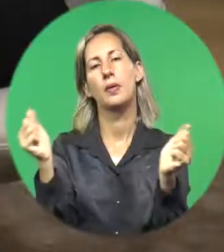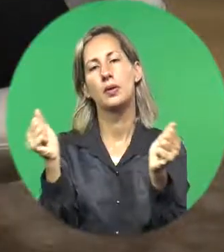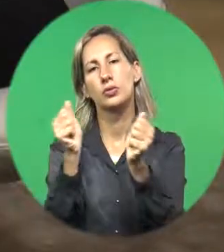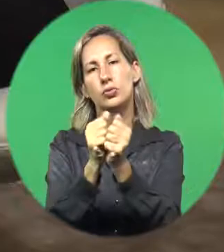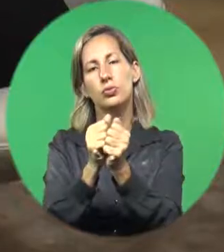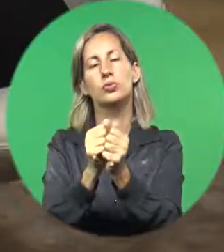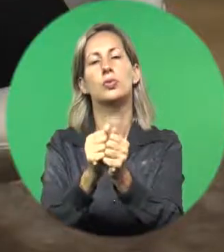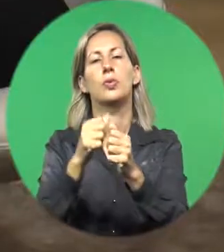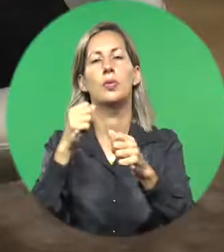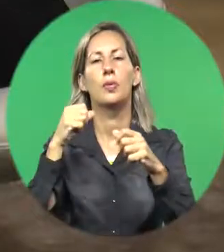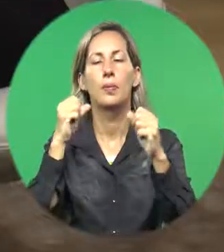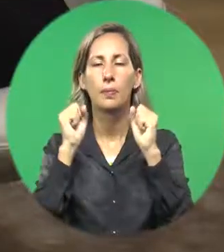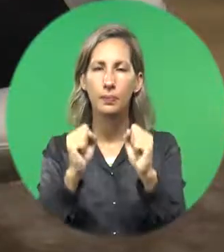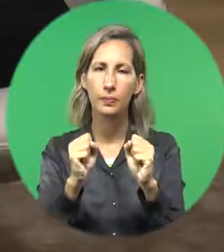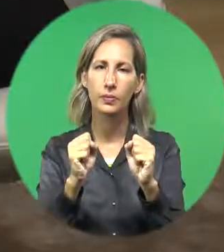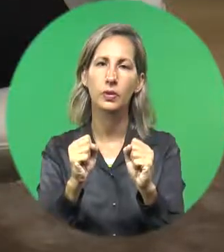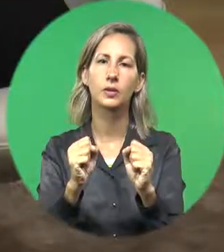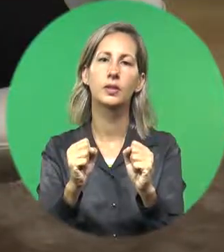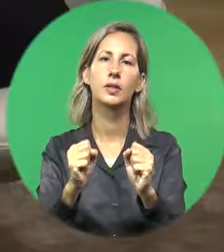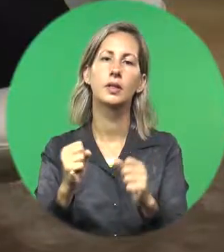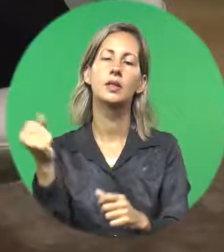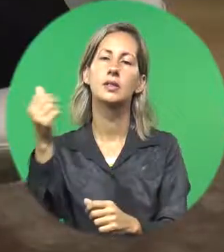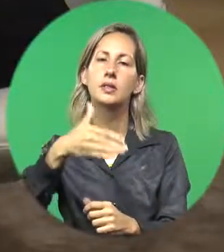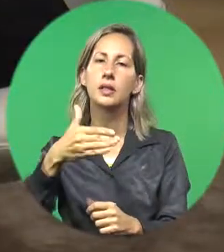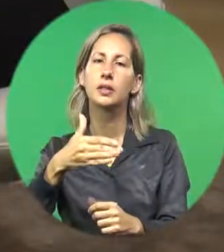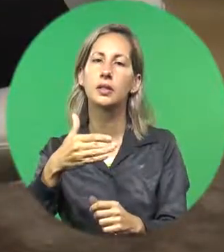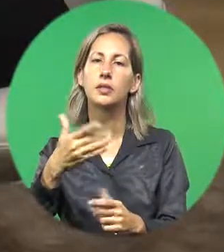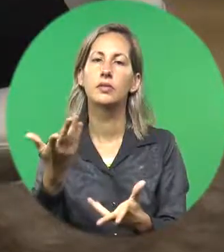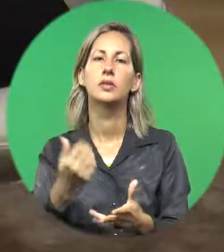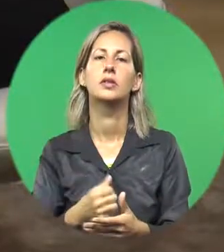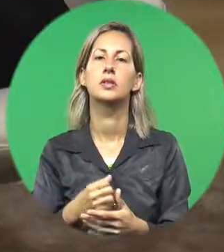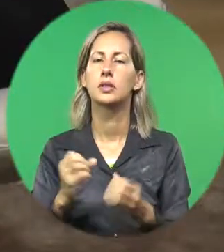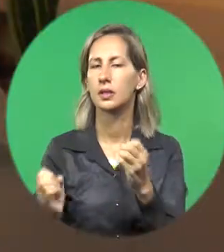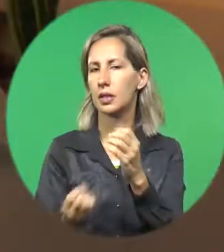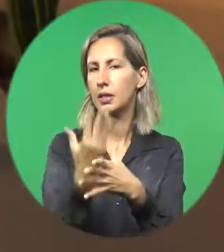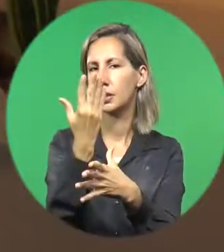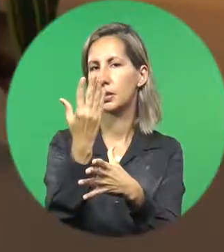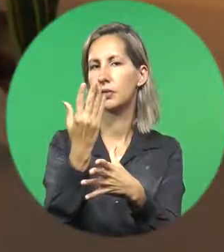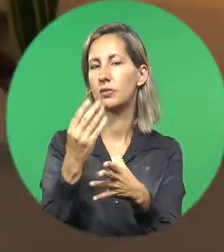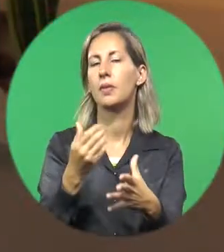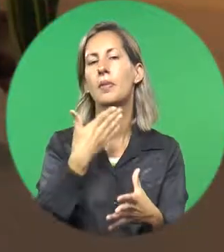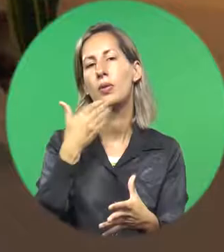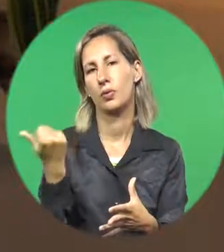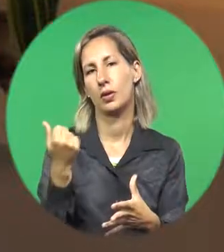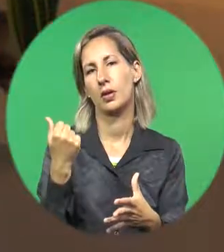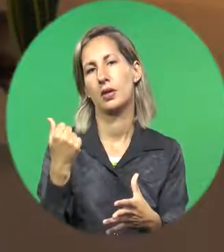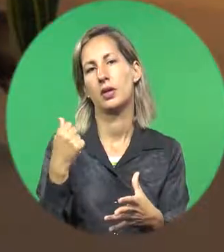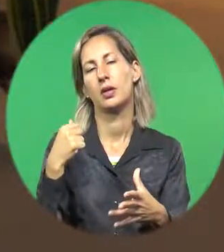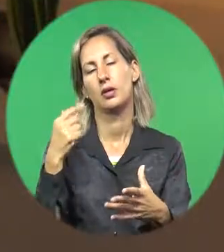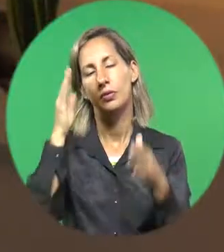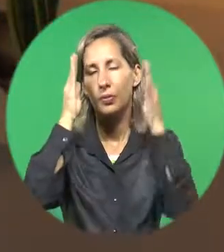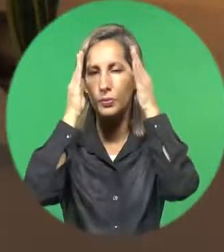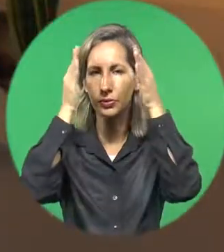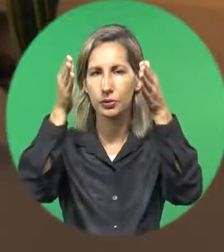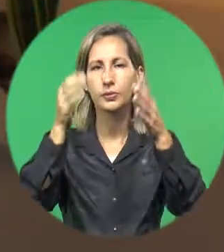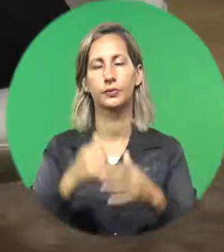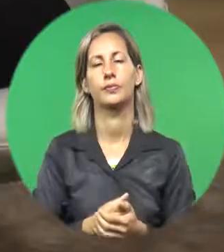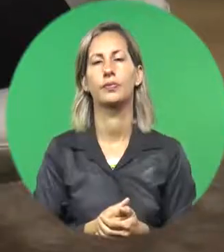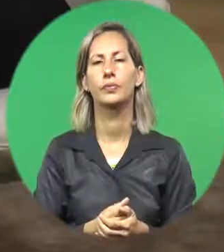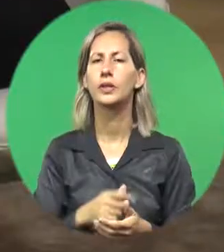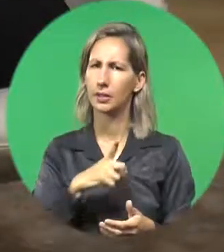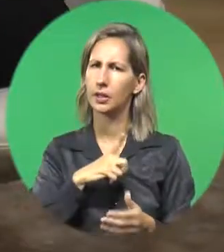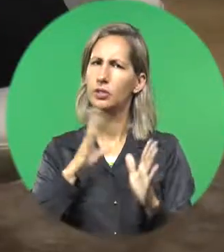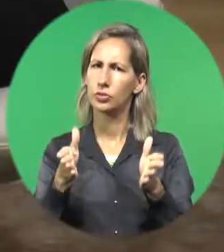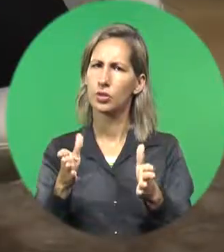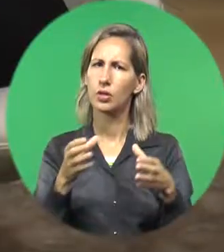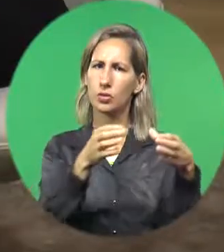participar conosco, trazendo iniciativas criativas, né, que possam agregar ainda mais a nossa missão.